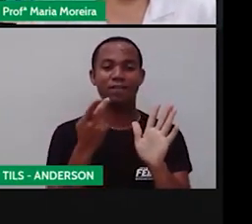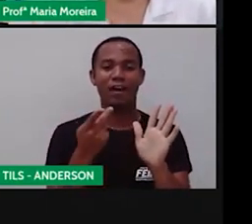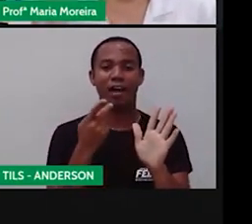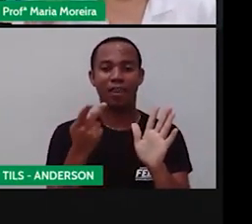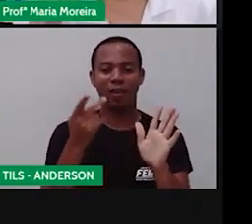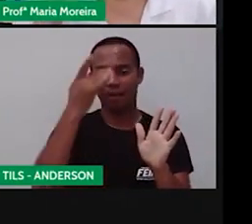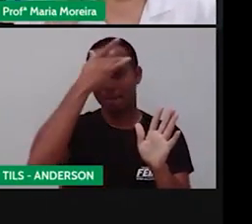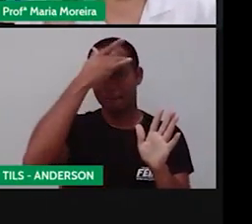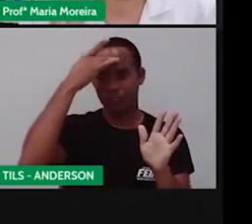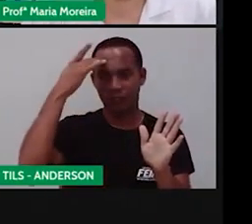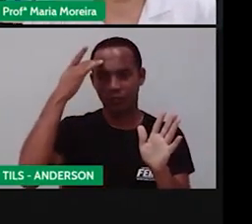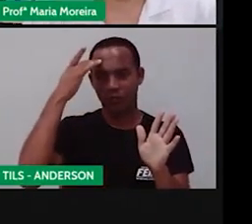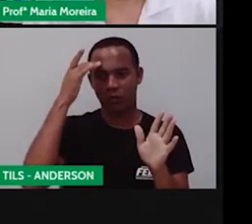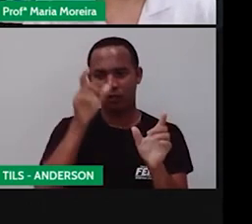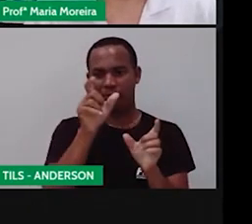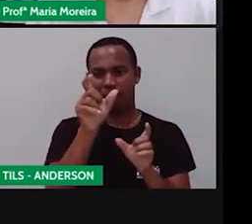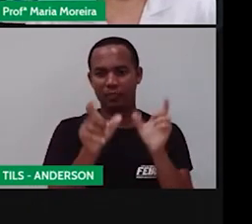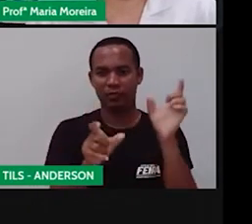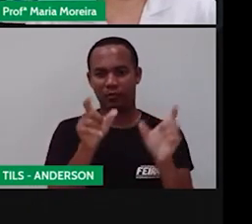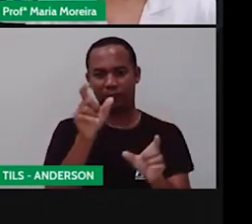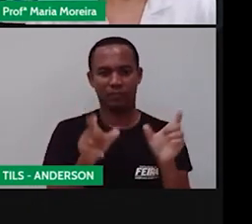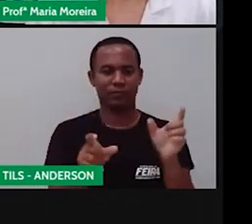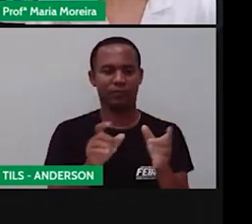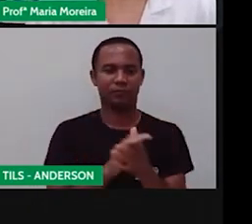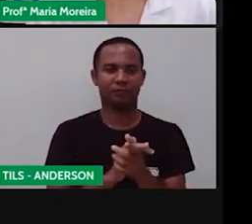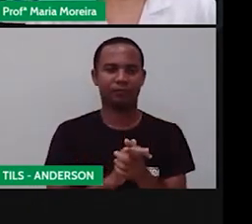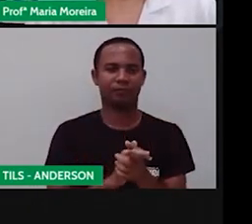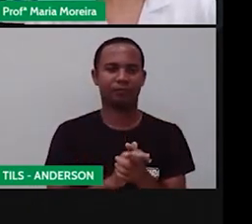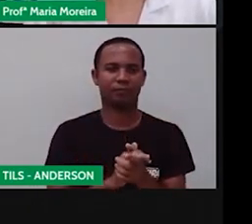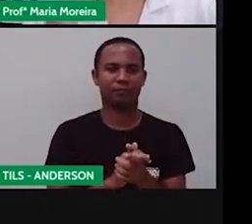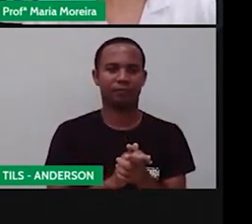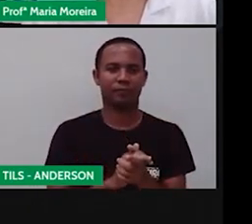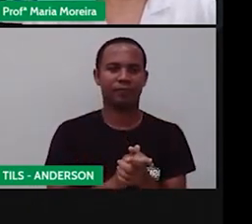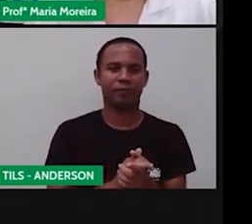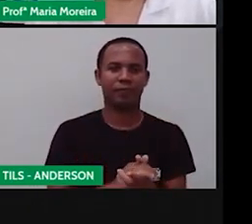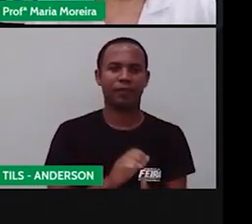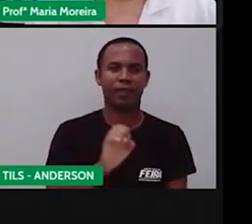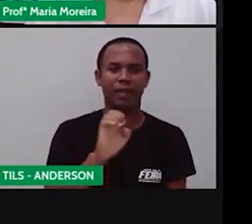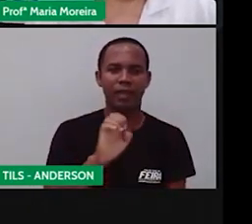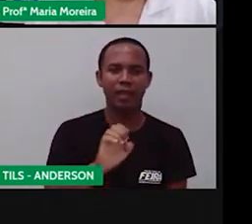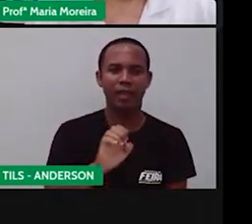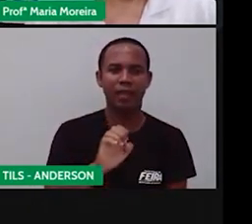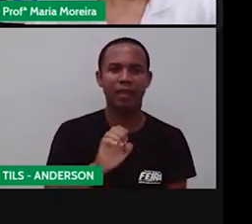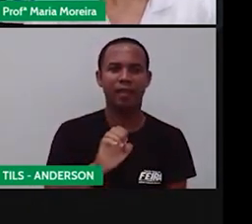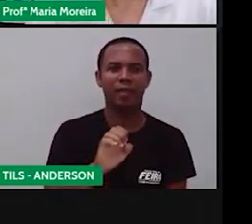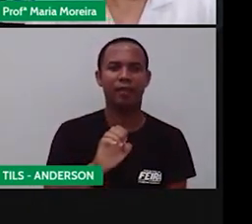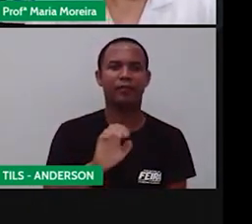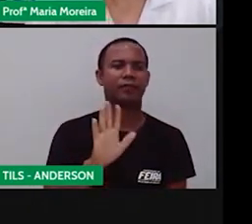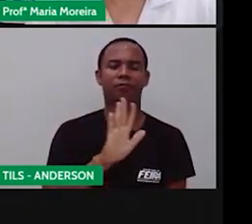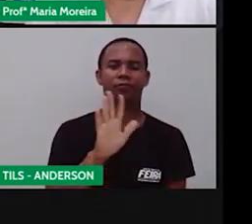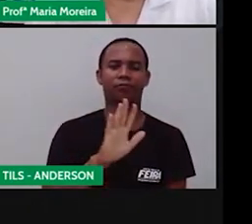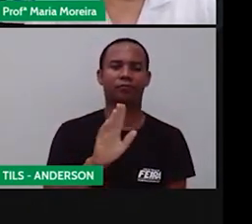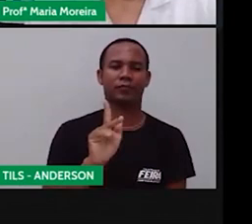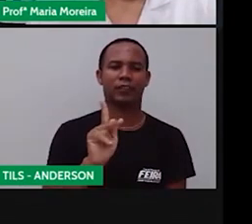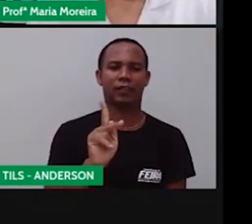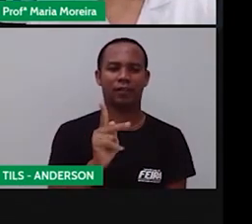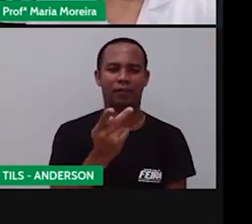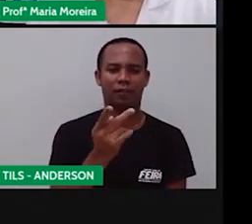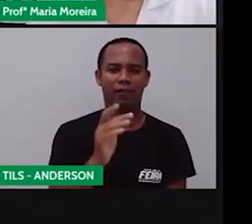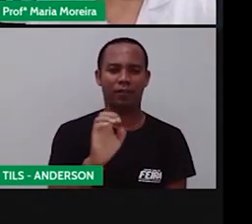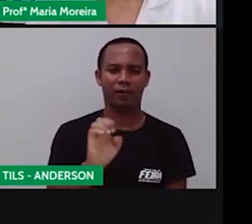das pessoas, as falas dos personagens. Helena, você está vendo aquela estrela? Qual,